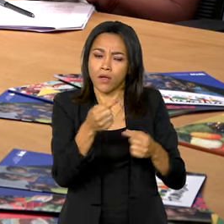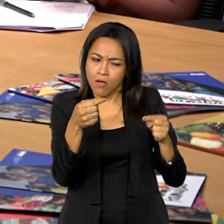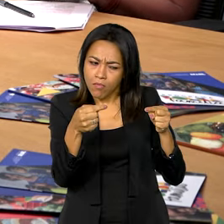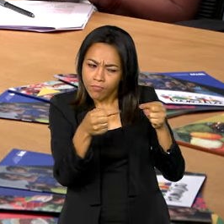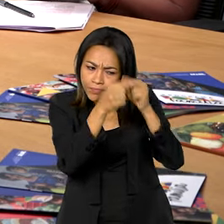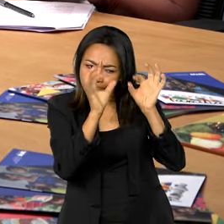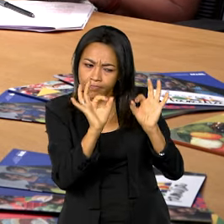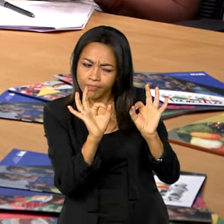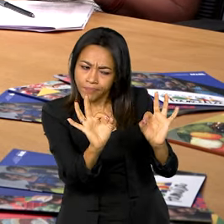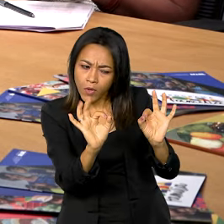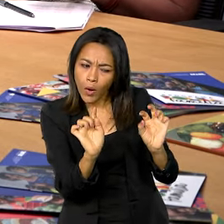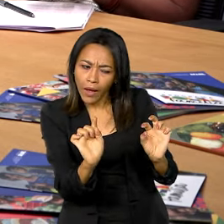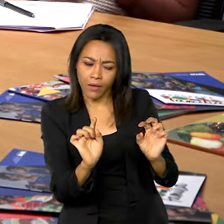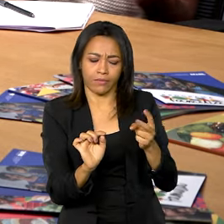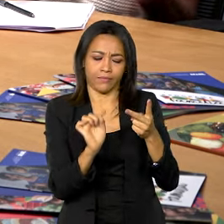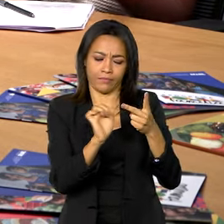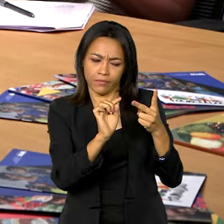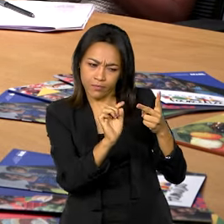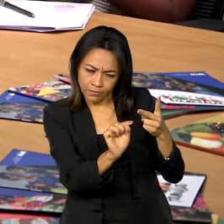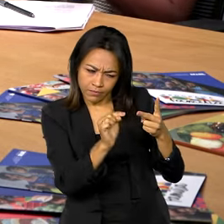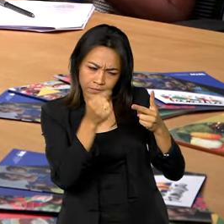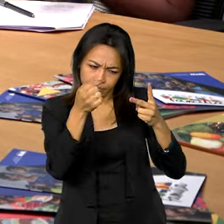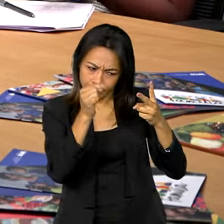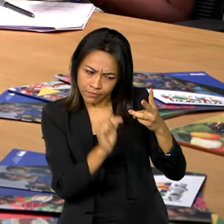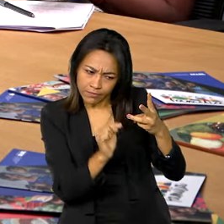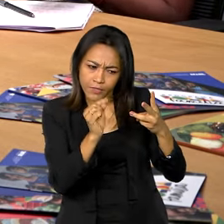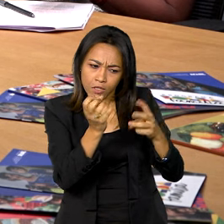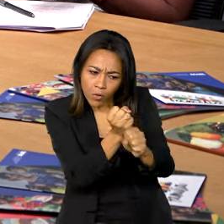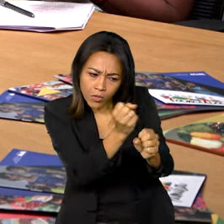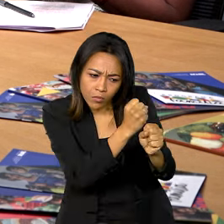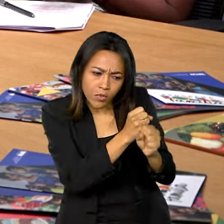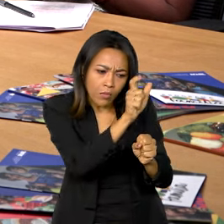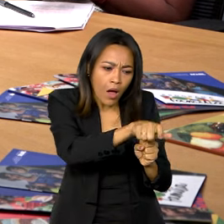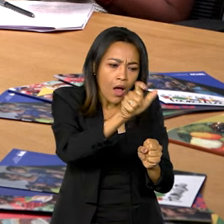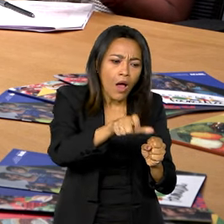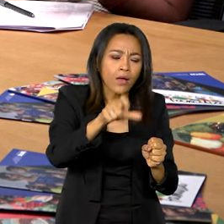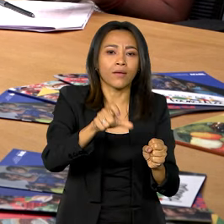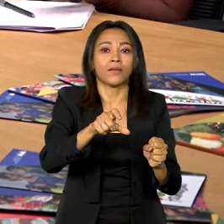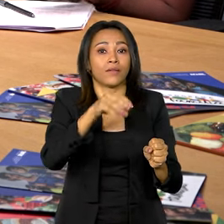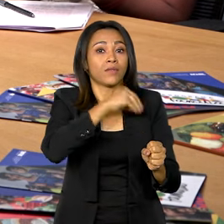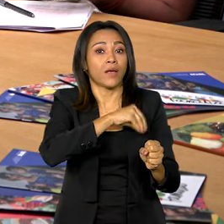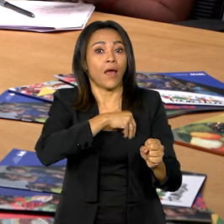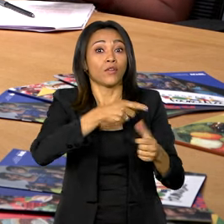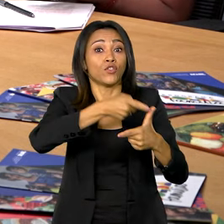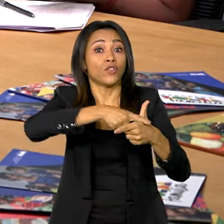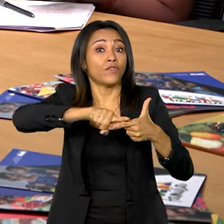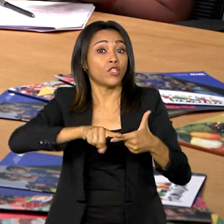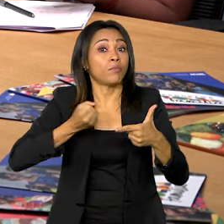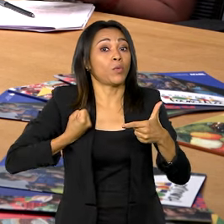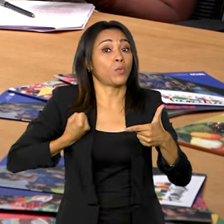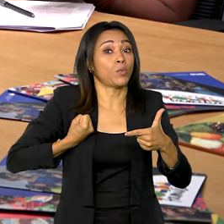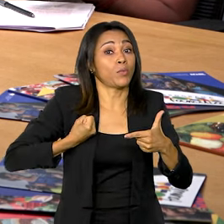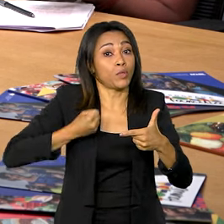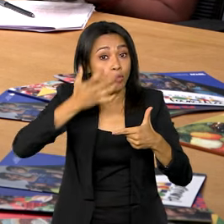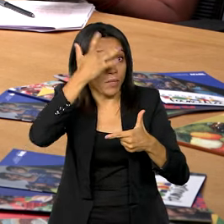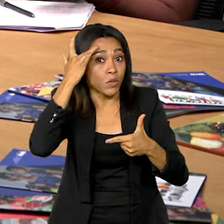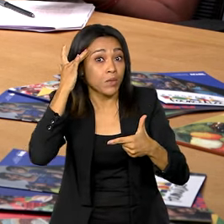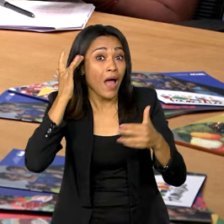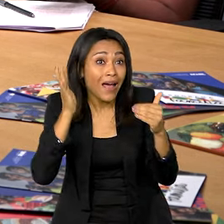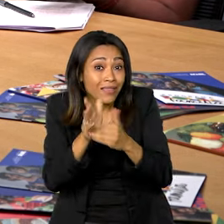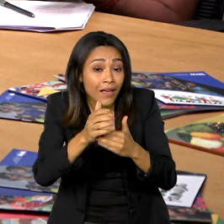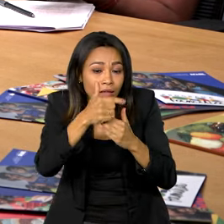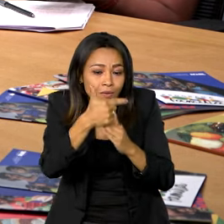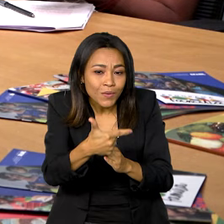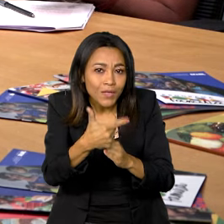todo fez toda a análise juntou toda a a renda que tem naquela família sabe se a gente dividir pelo número de pessoas e deu até